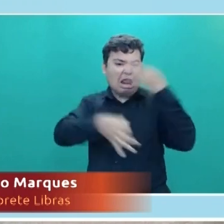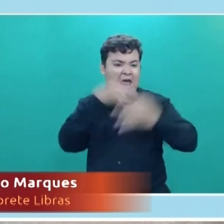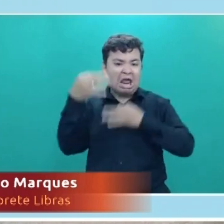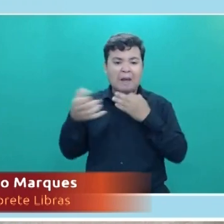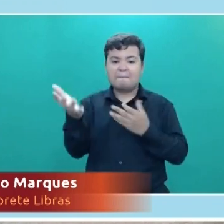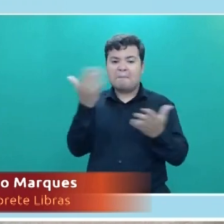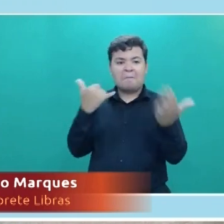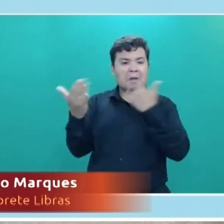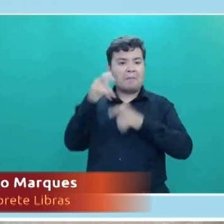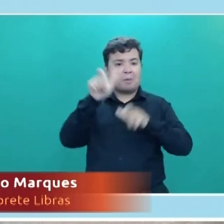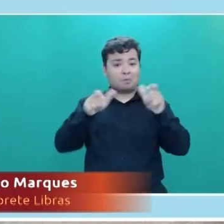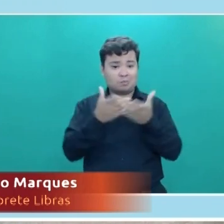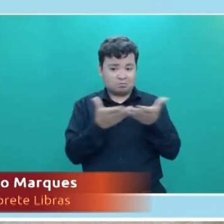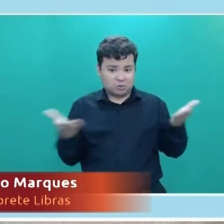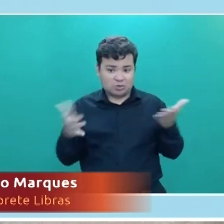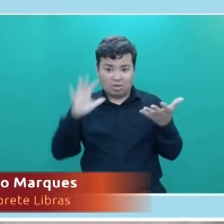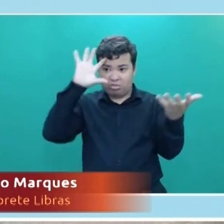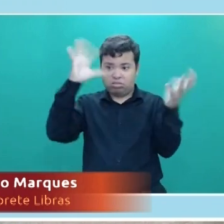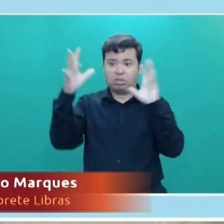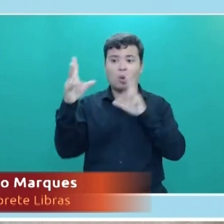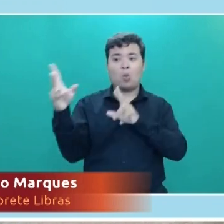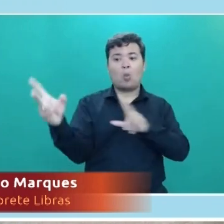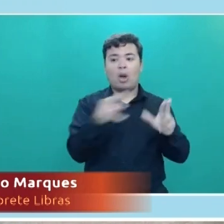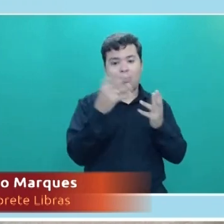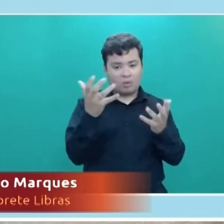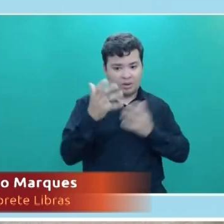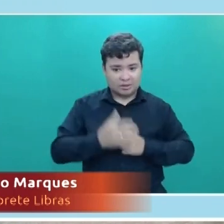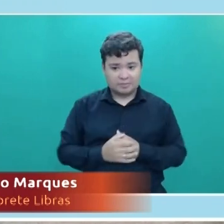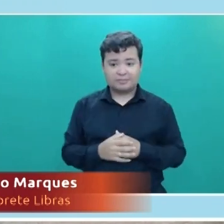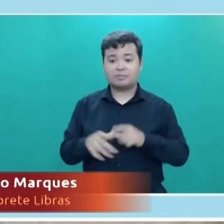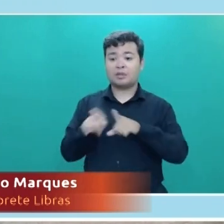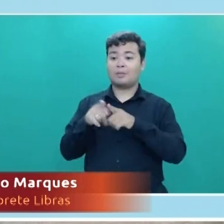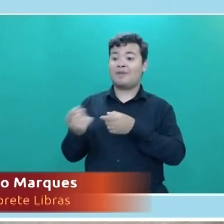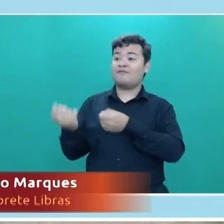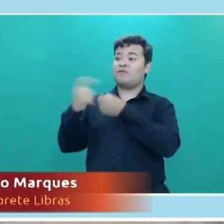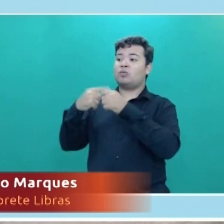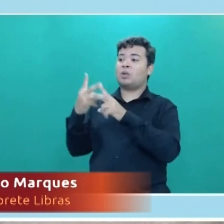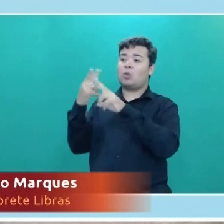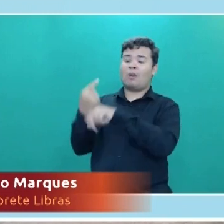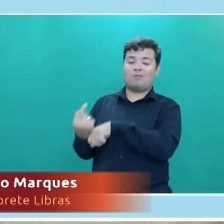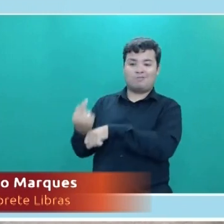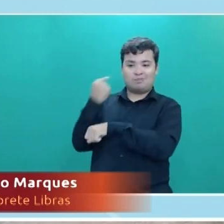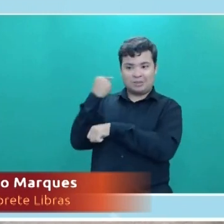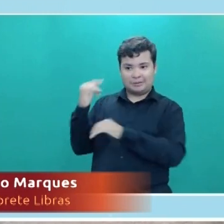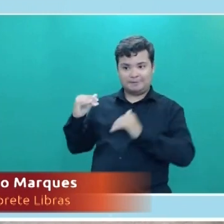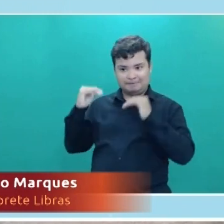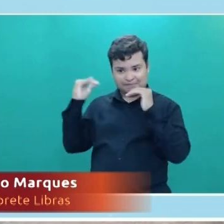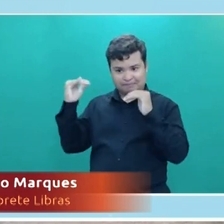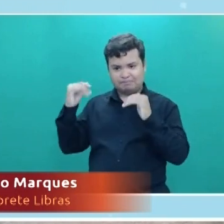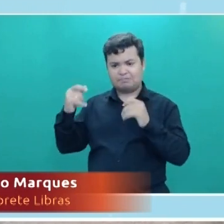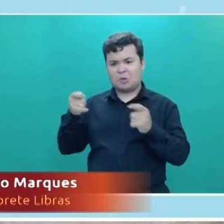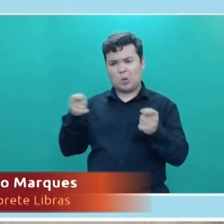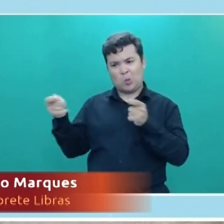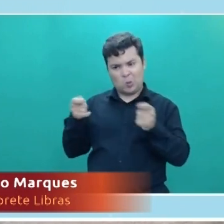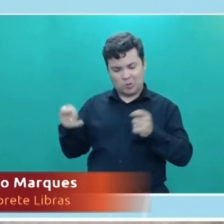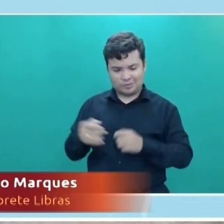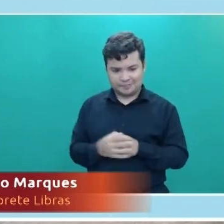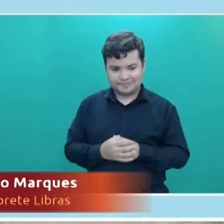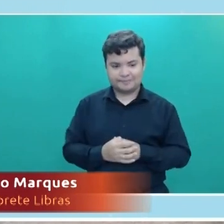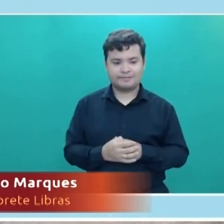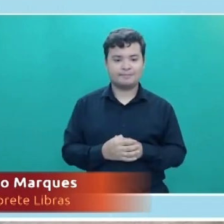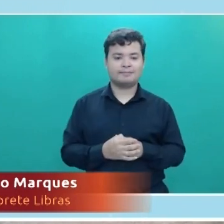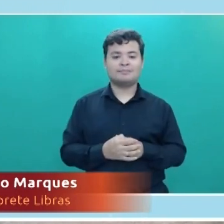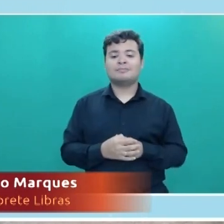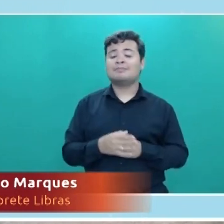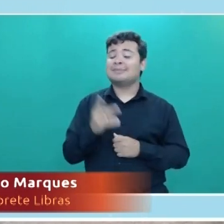e radicalizarem mais pessoas, né? Tá E voltar para uma ordem hierarquizada. Bom, vou ter que interromper você. Eu gostaria de ficar discutindo esse assunto